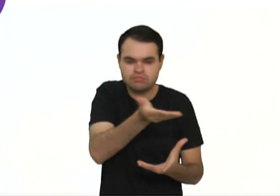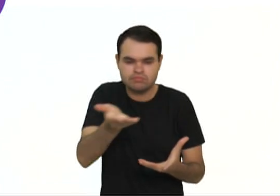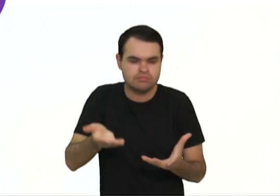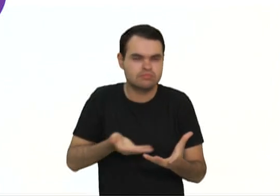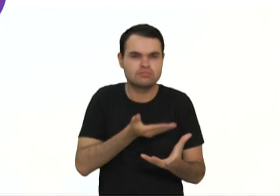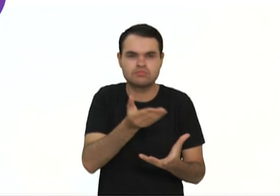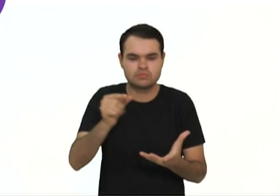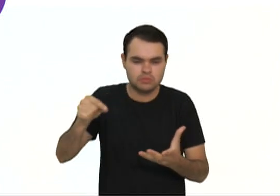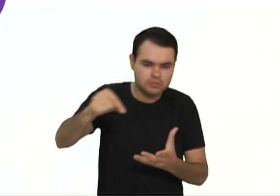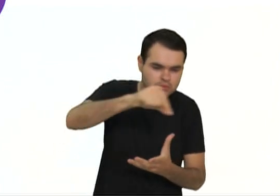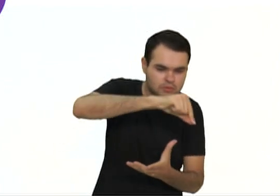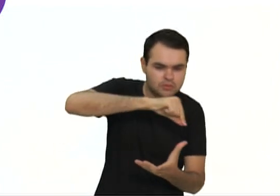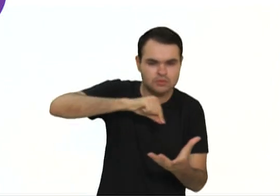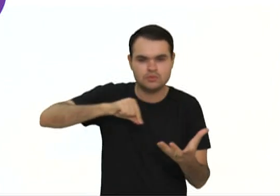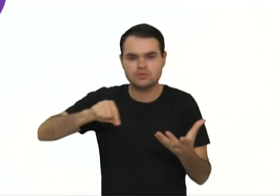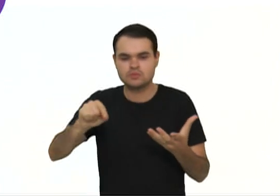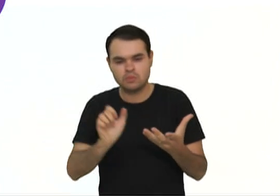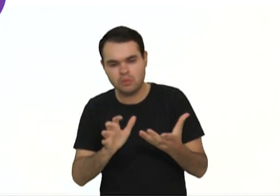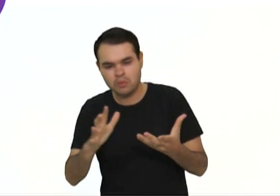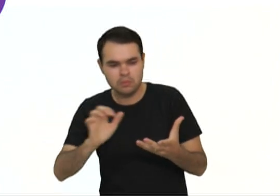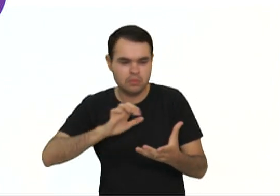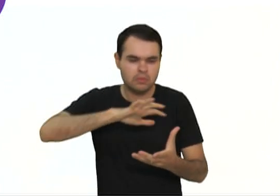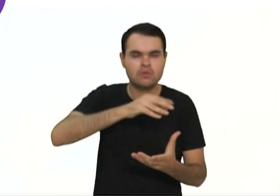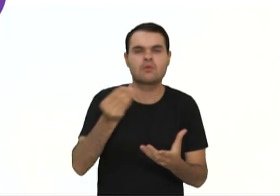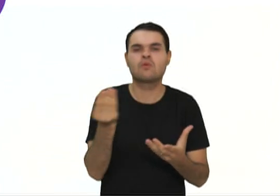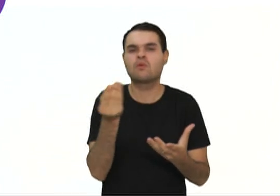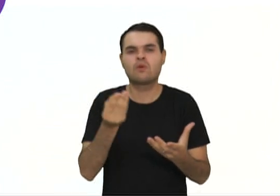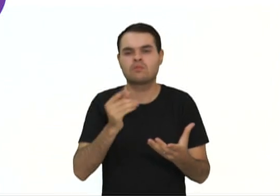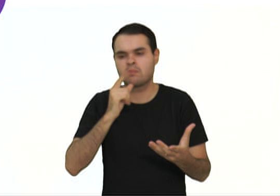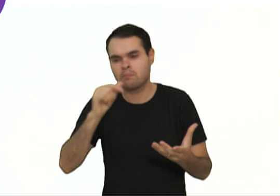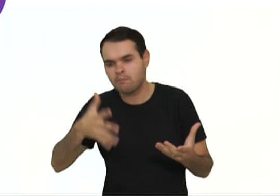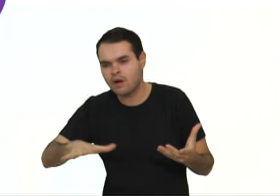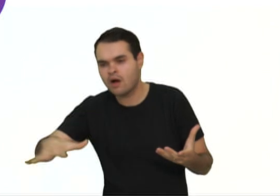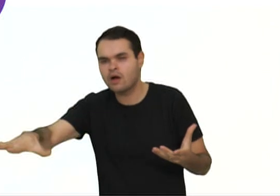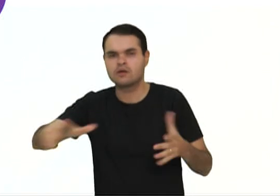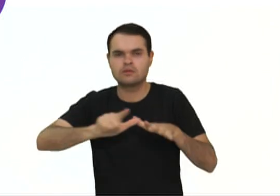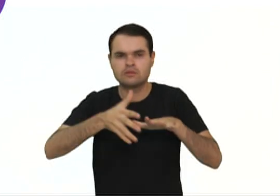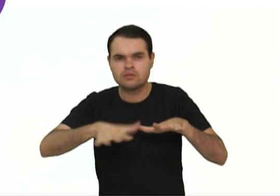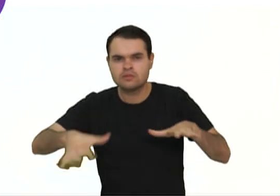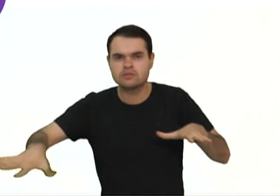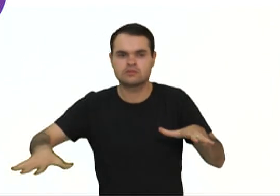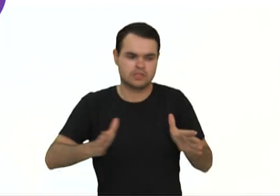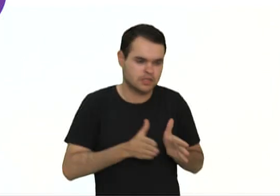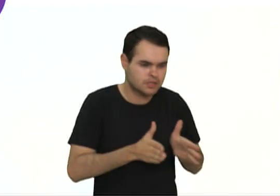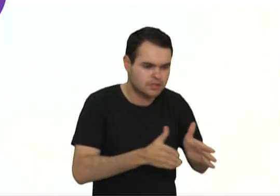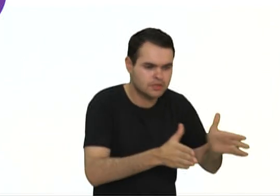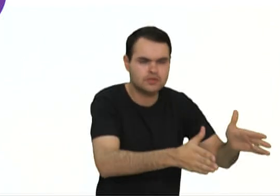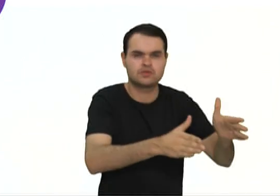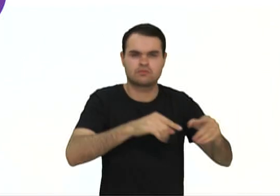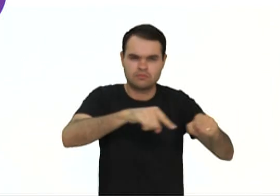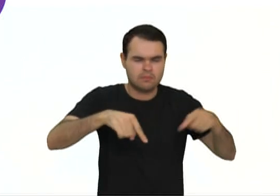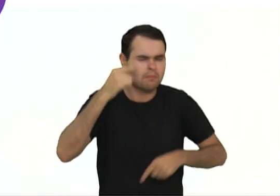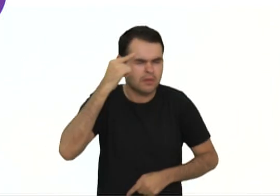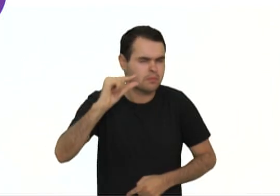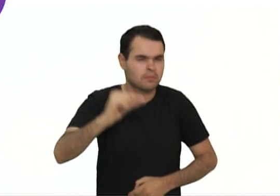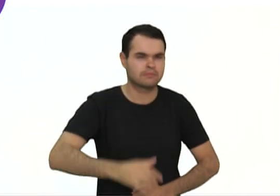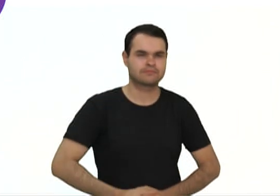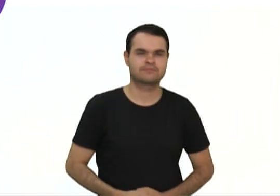que nós já falamos sobre a distribuição da água no nosso planeta. Mares, oceanos, rios, subsolo. Pensa aí um